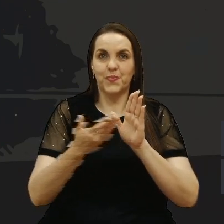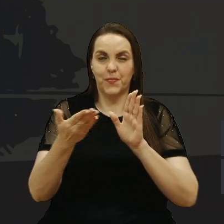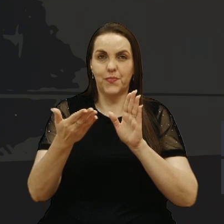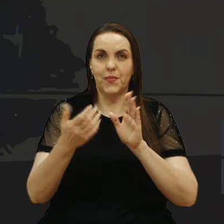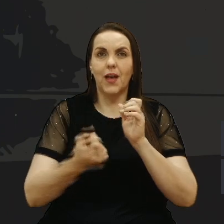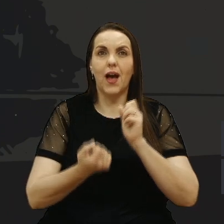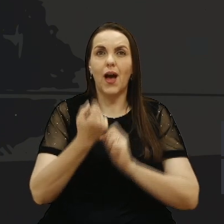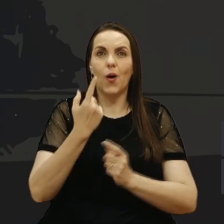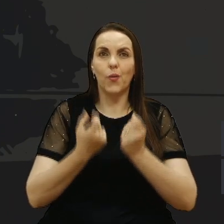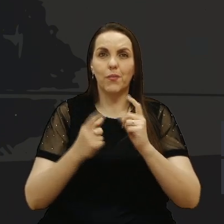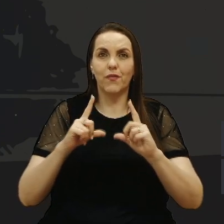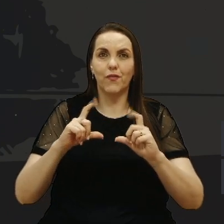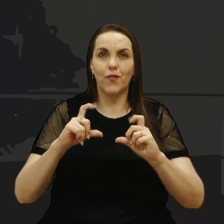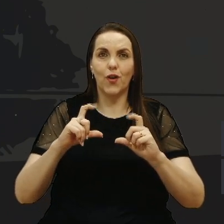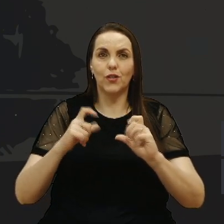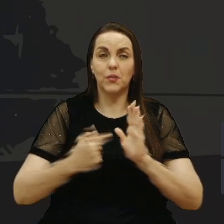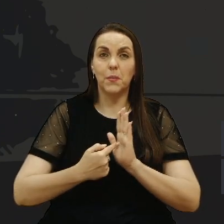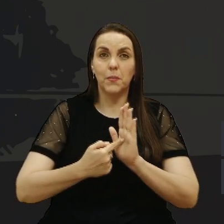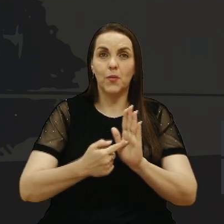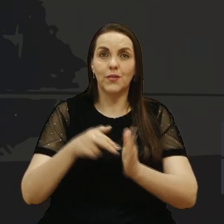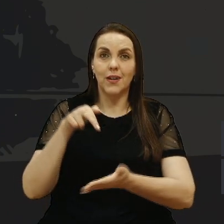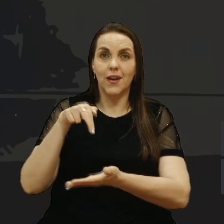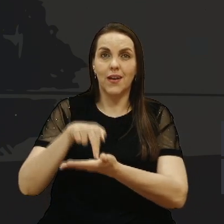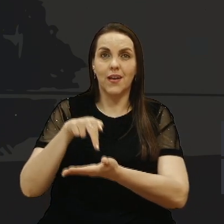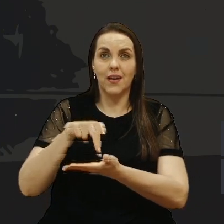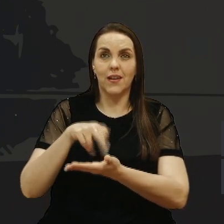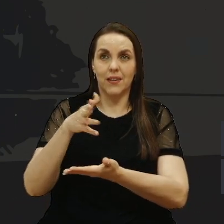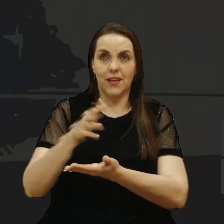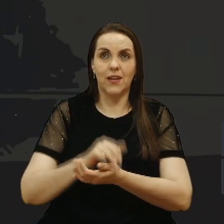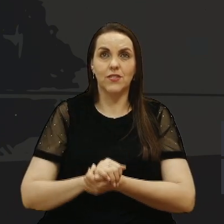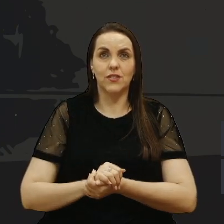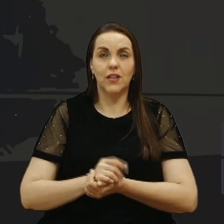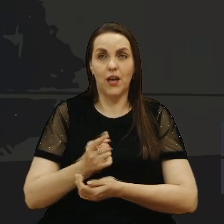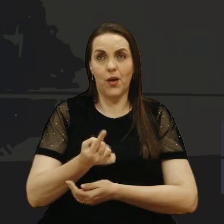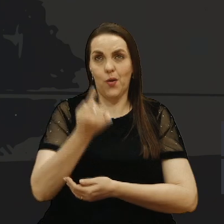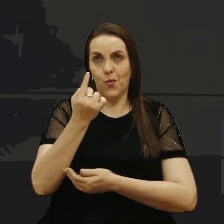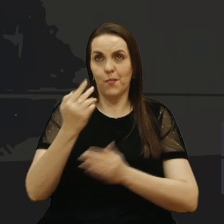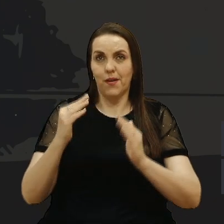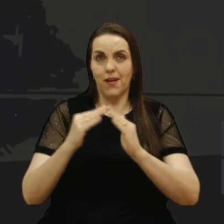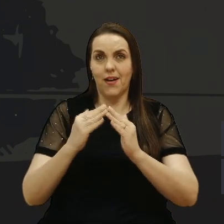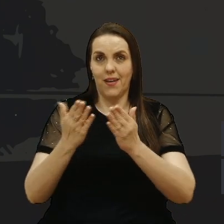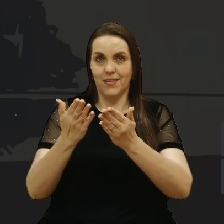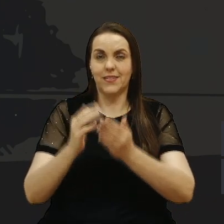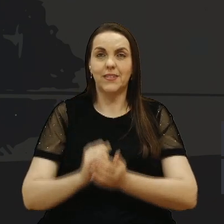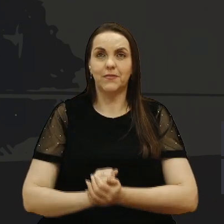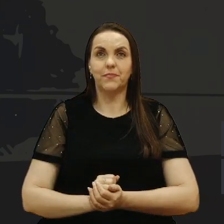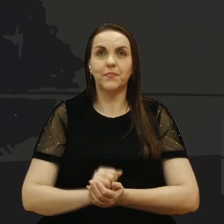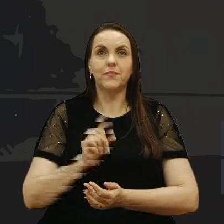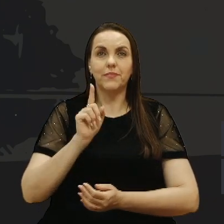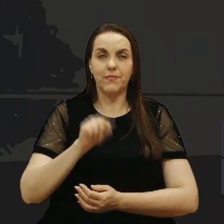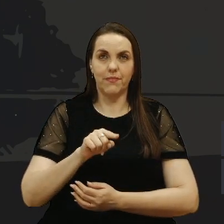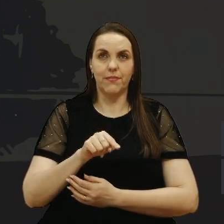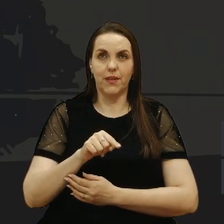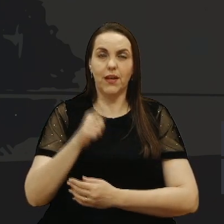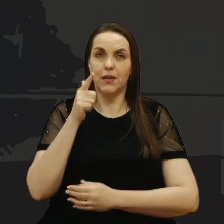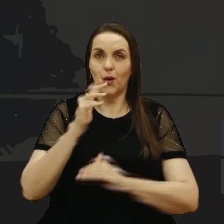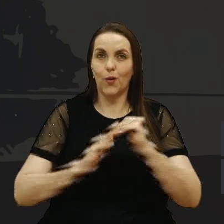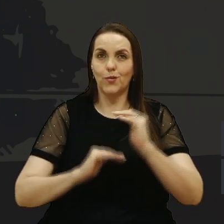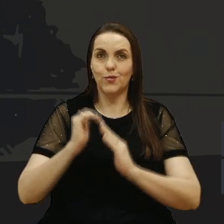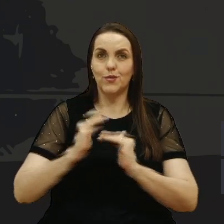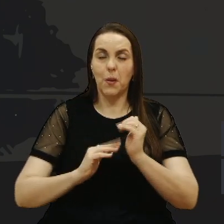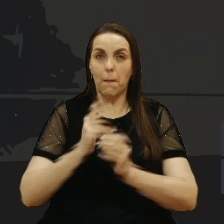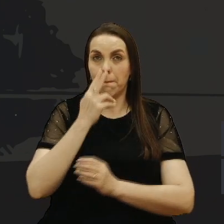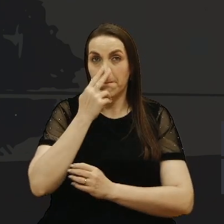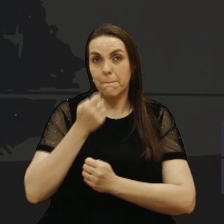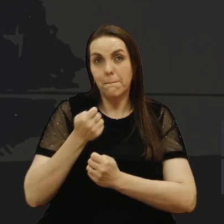algumas fotos que demonstram a realidade. Essa é uma das casas, que é uma das construções que parece